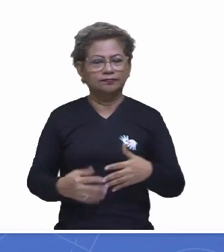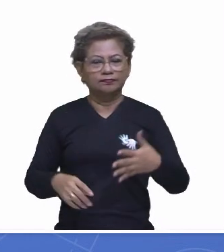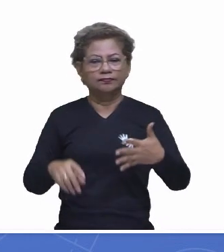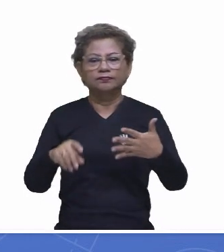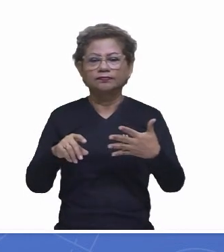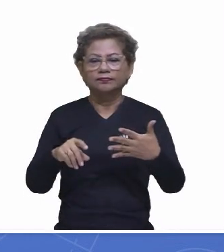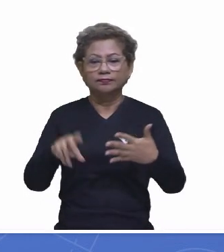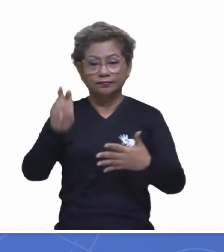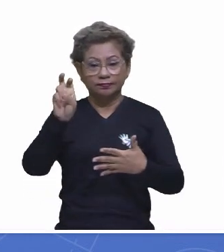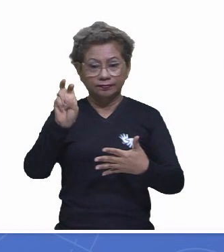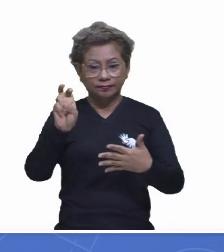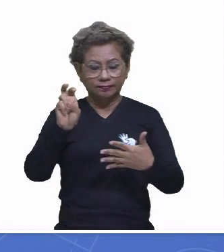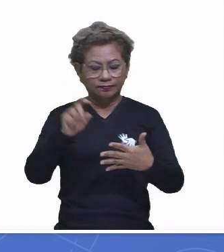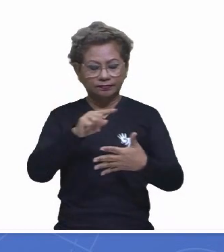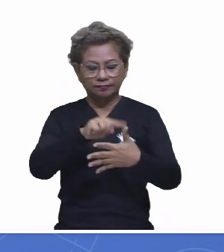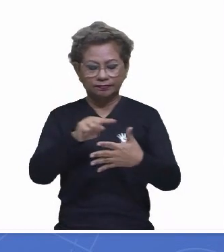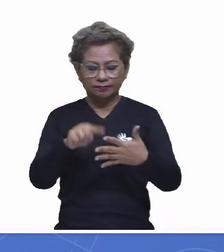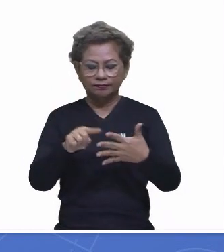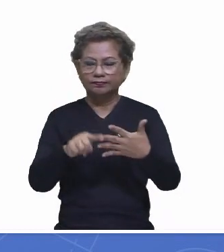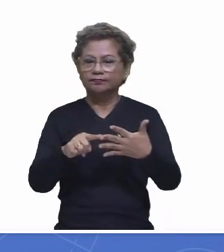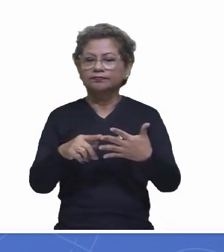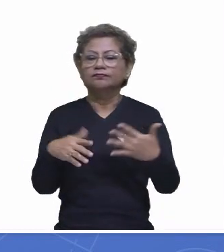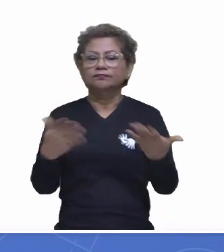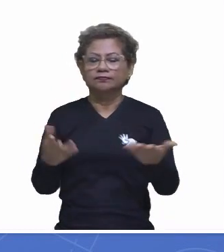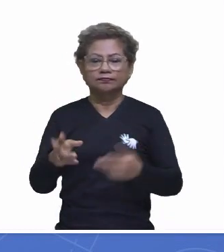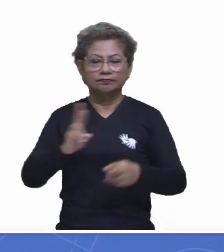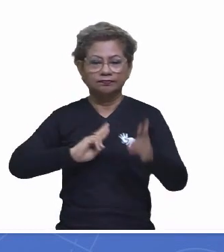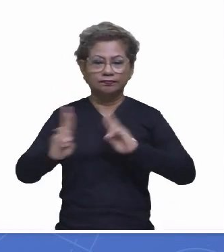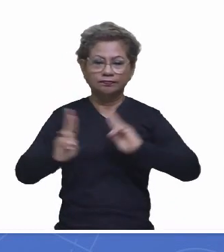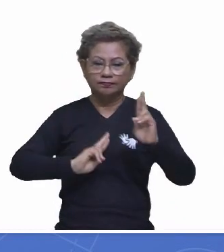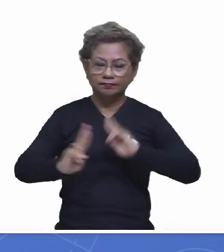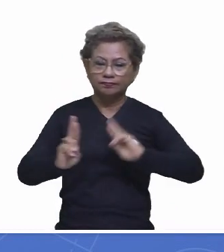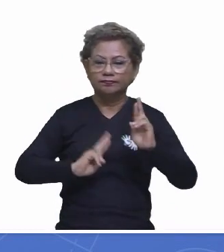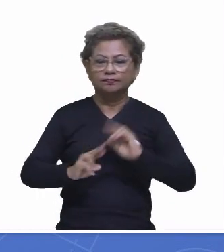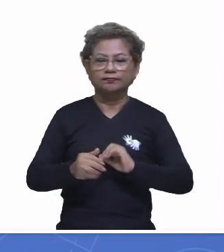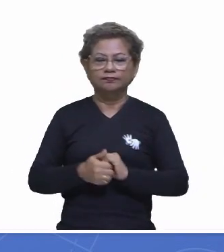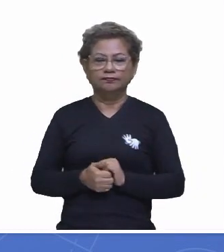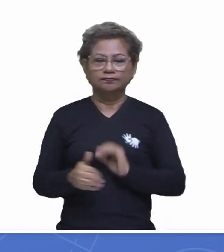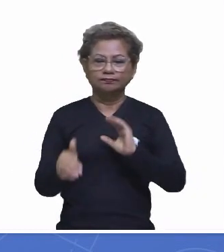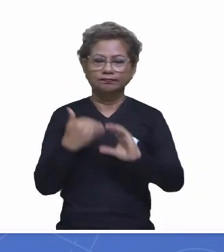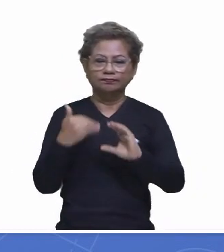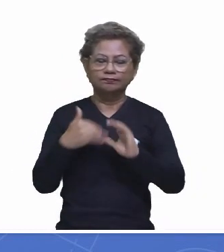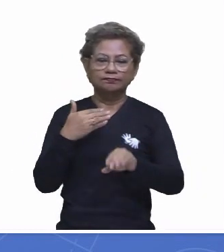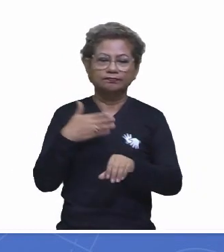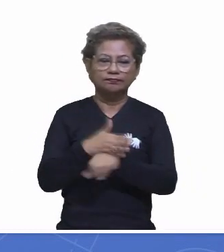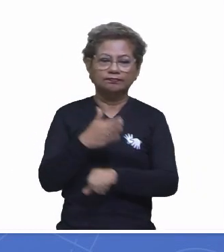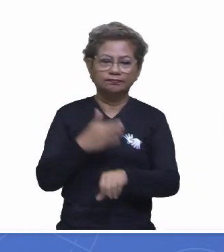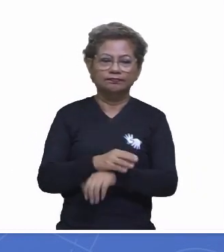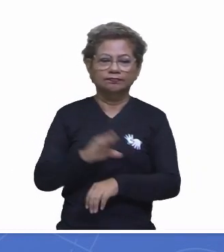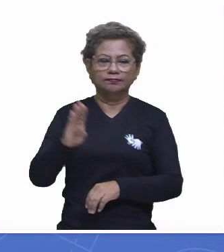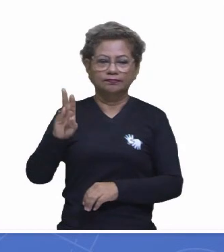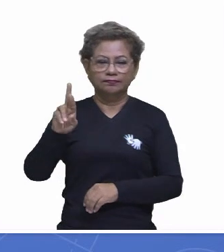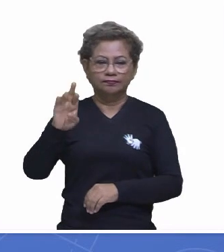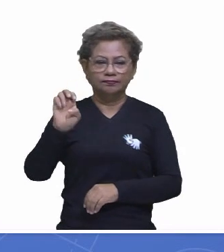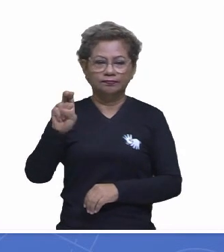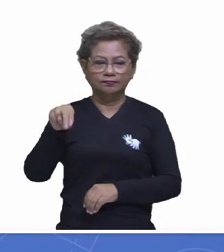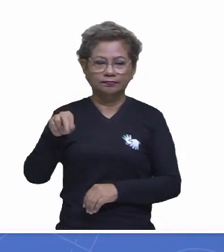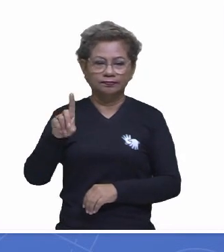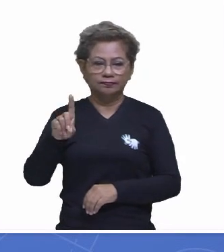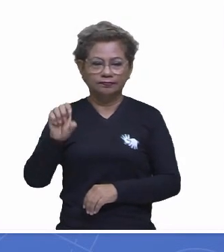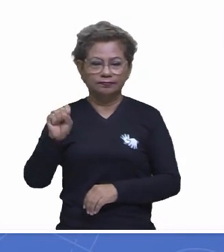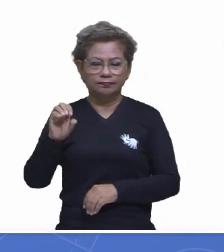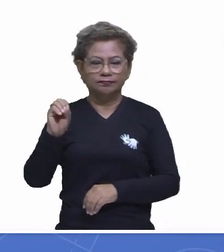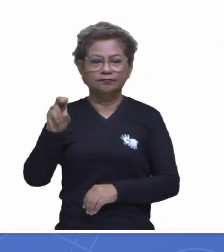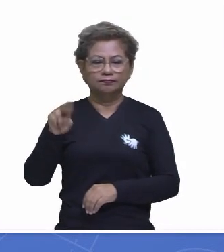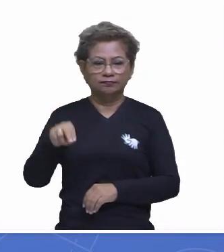lá. O que os nossos alunos responderam? Rapidinho, observando o nosso chat. Olha só, o Brentson afirmando que a resposta correta dessa questão é